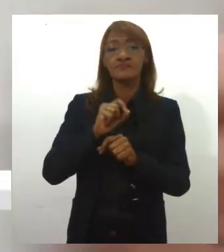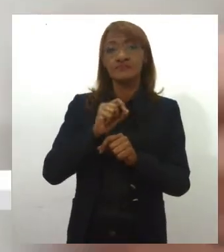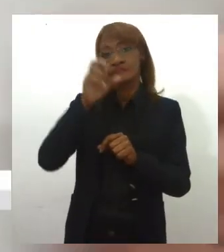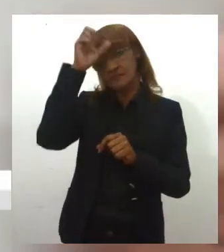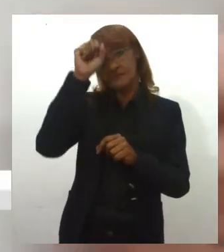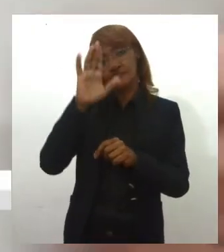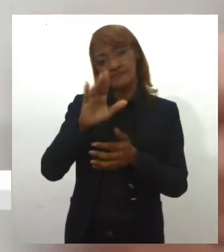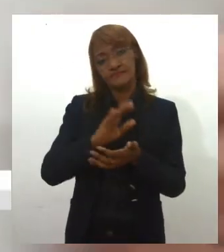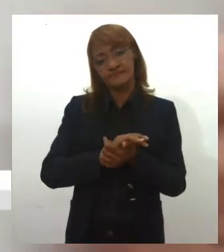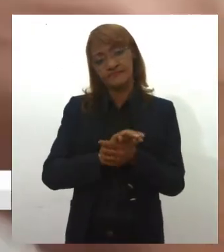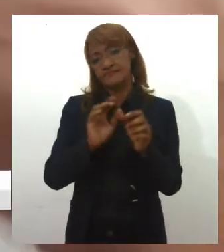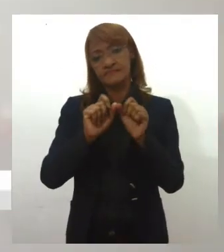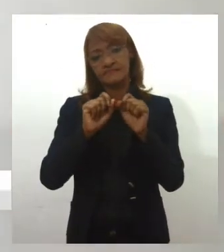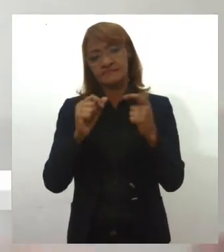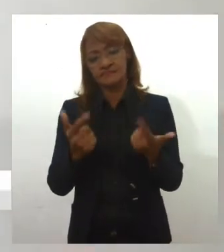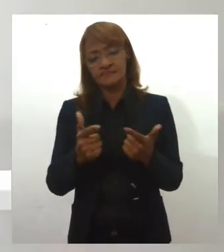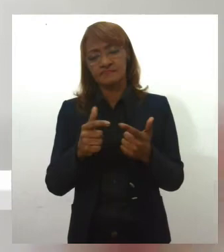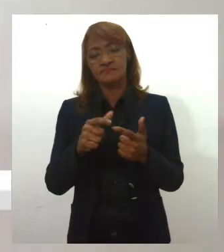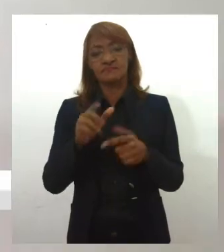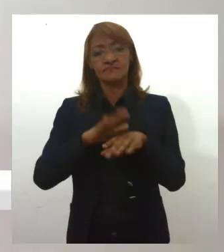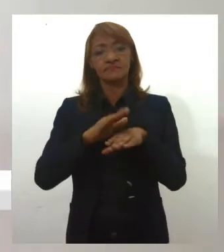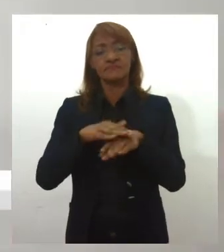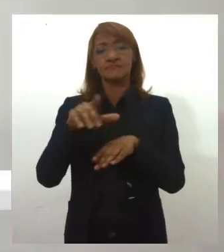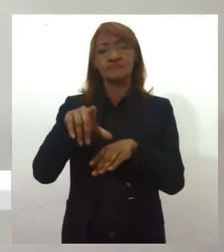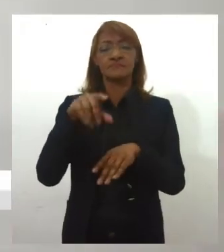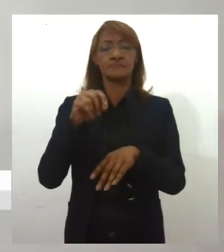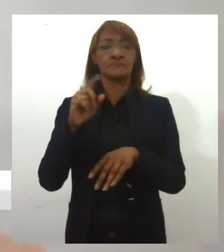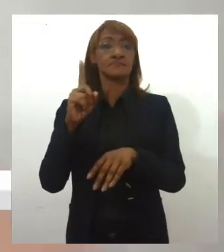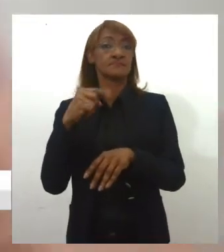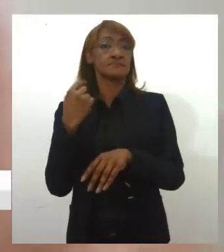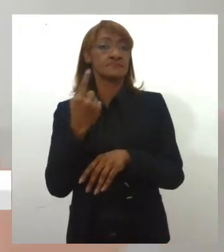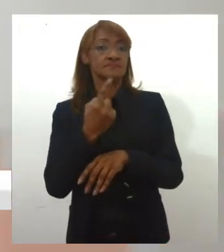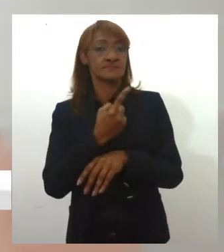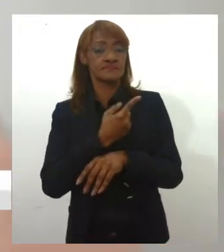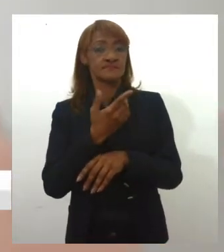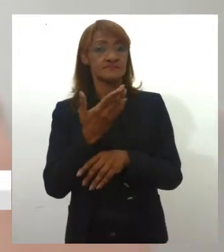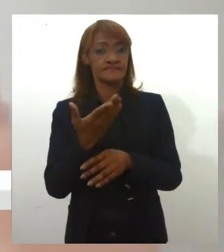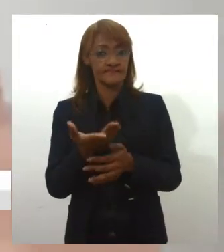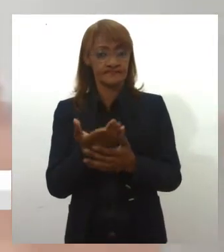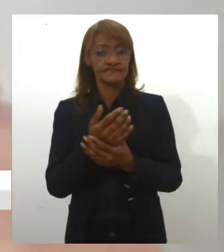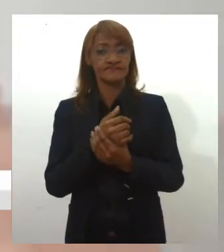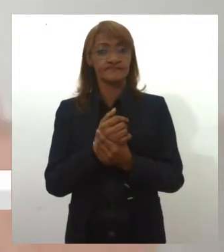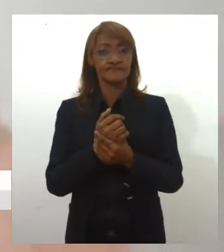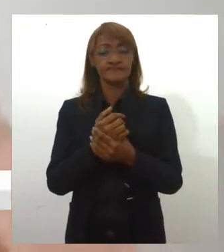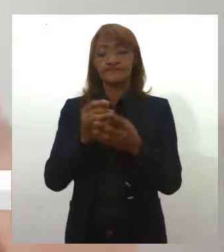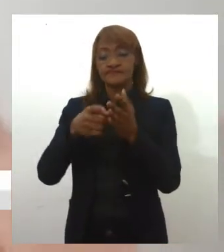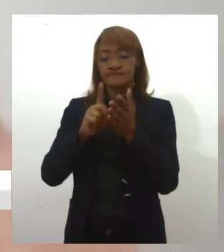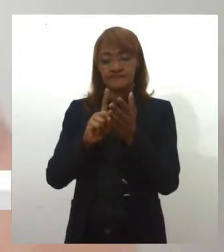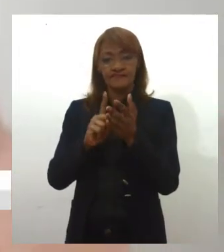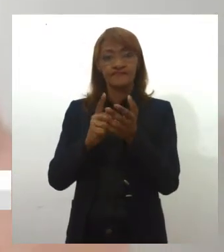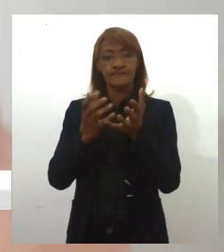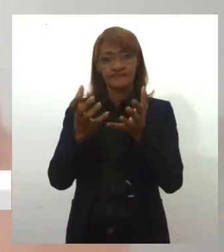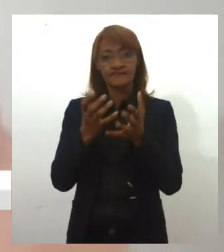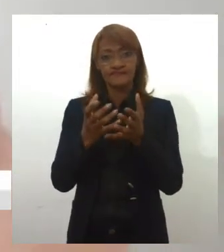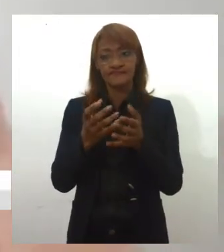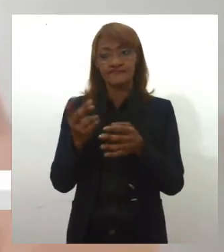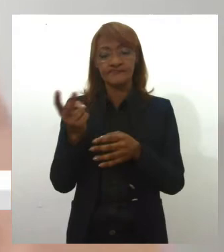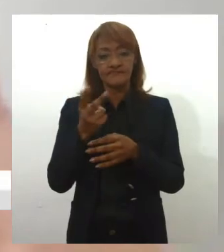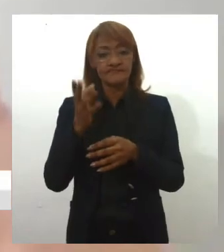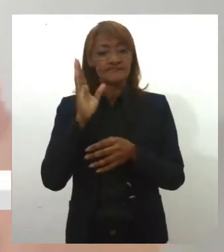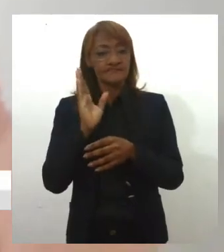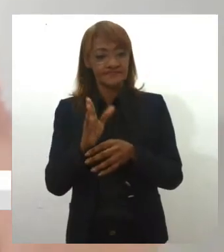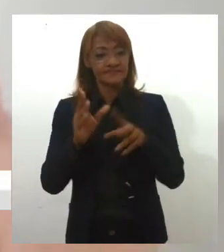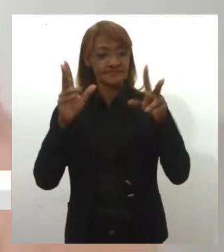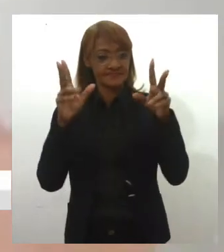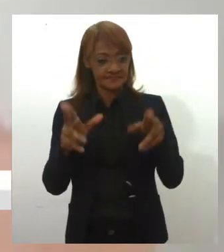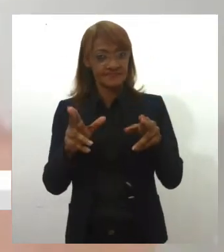isso. Claro que pela escolha do homeschooling, nós, num primeiro momento, eu queria que elas tivessem essa jornada da classe média, tá? Sim.